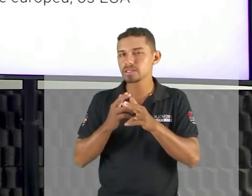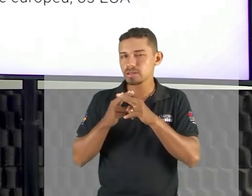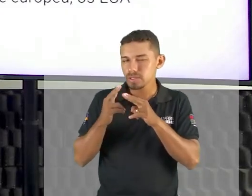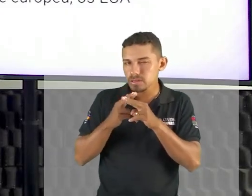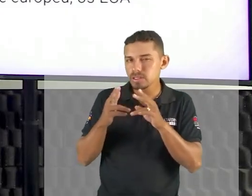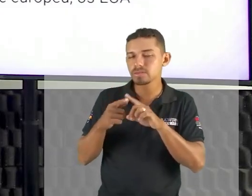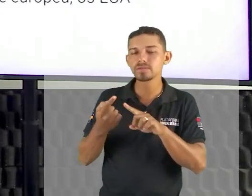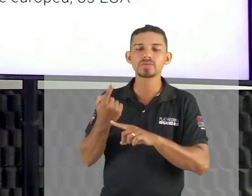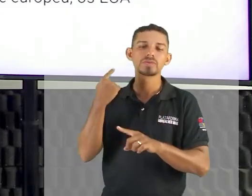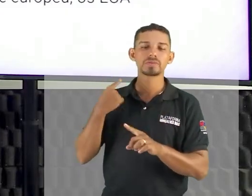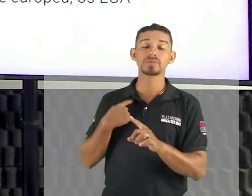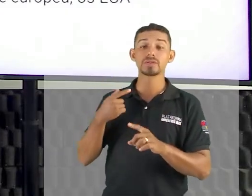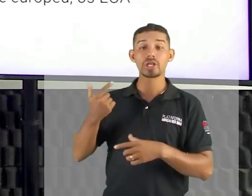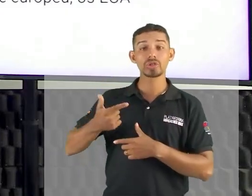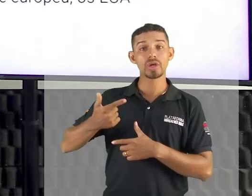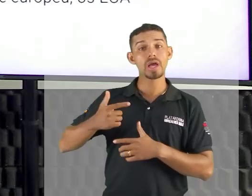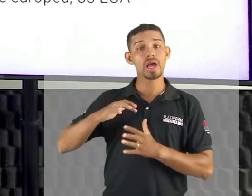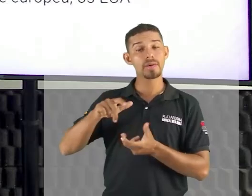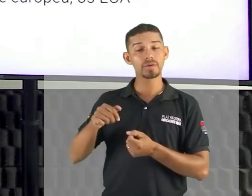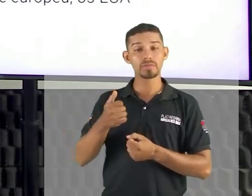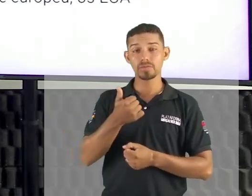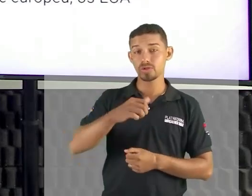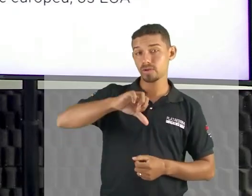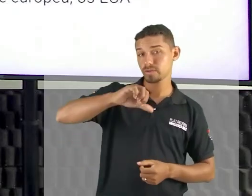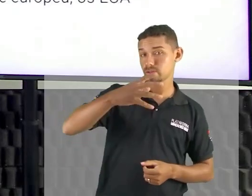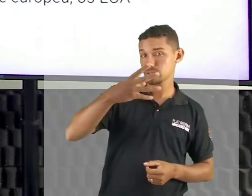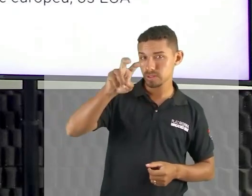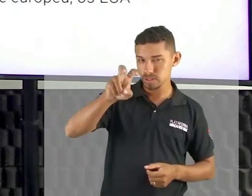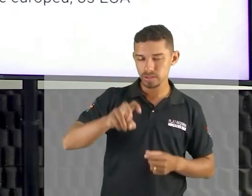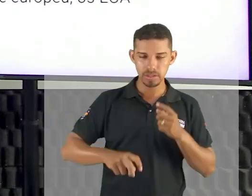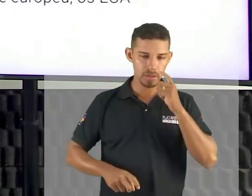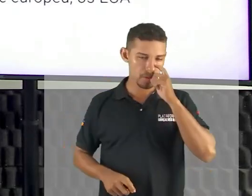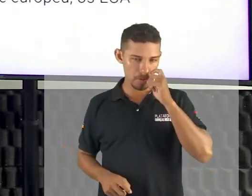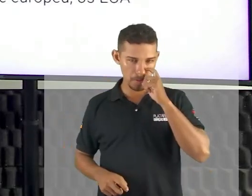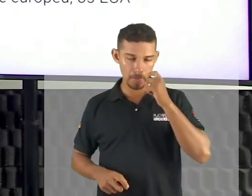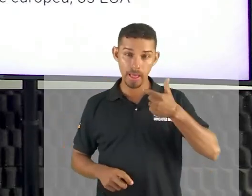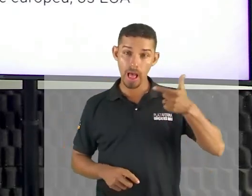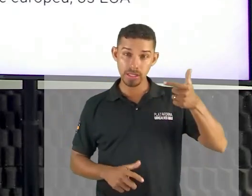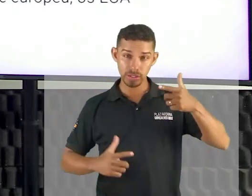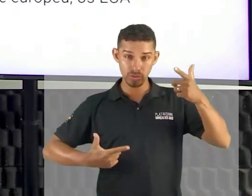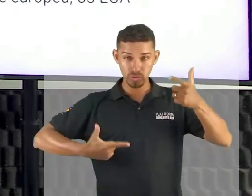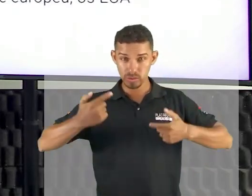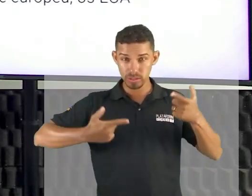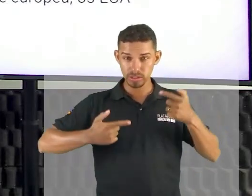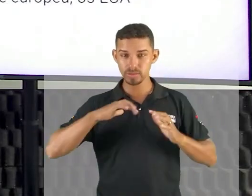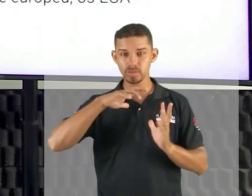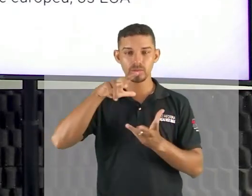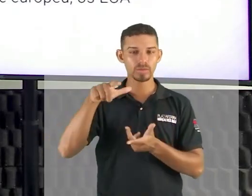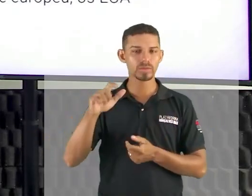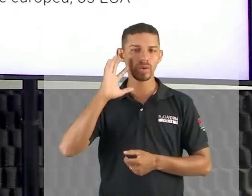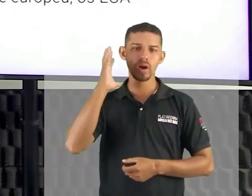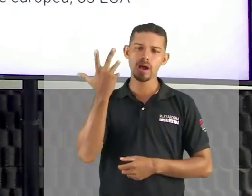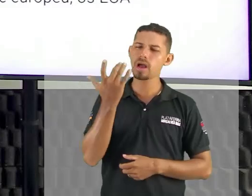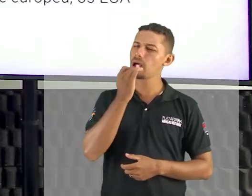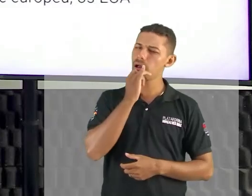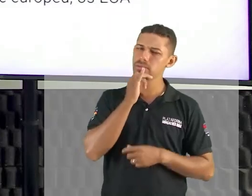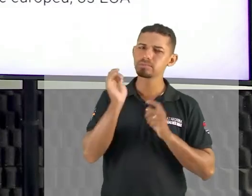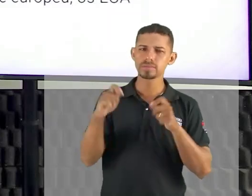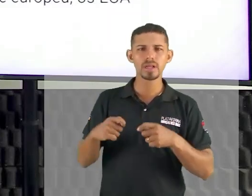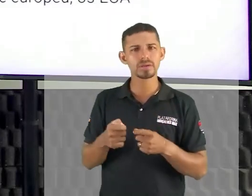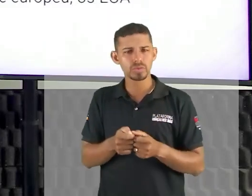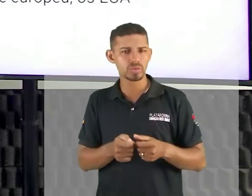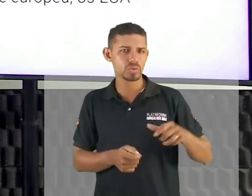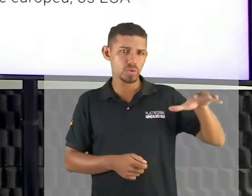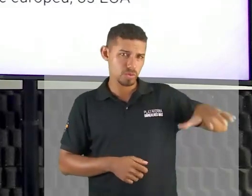Segunda Guerra Mundial, né, no pós 1945. Então, olha só, a Segunda Guerra ela vai, de certa maneira, fazer com que essas duas